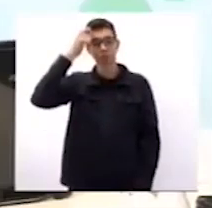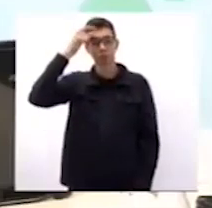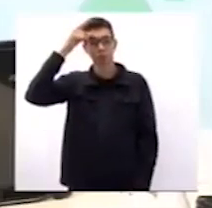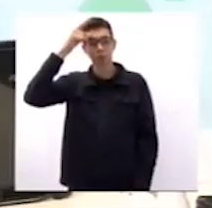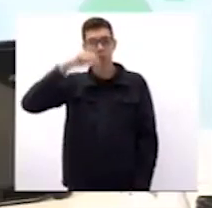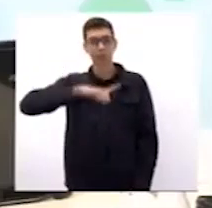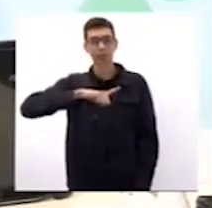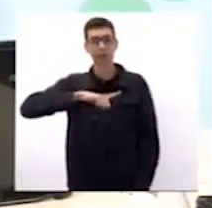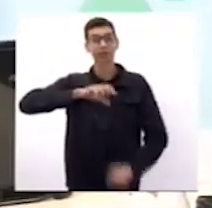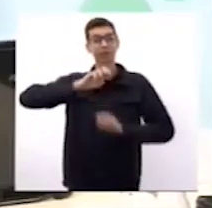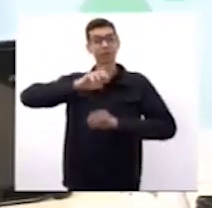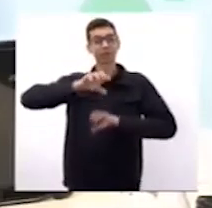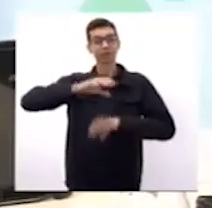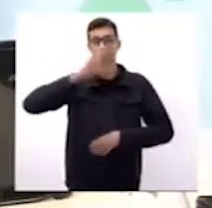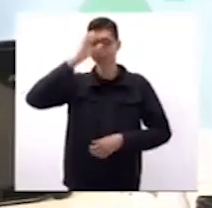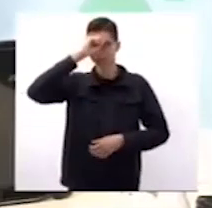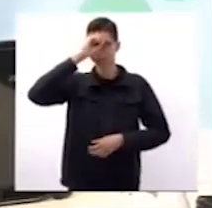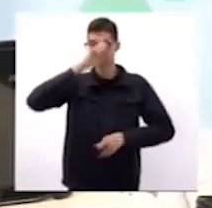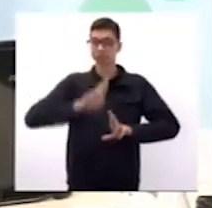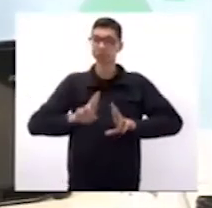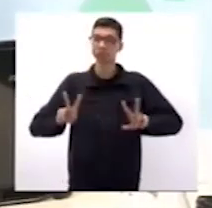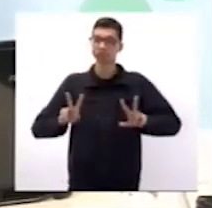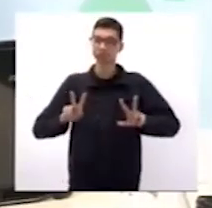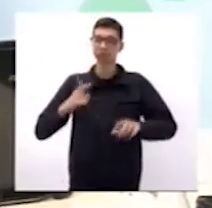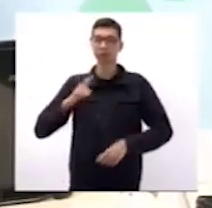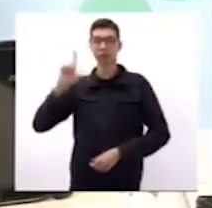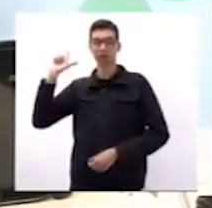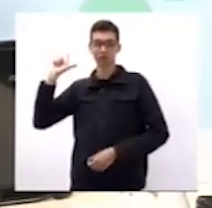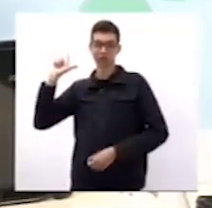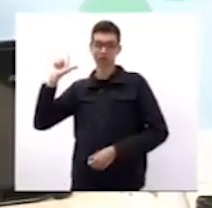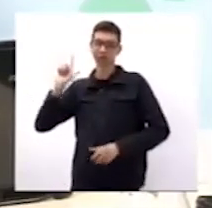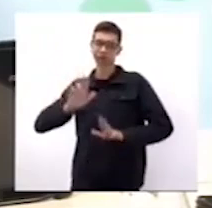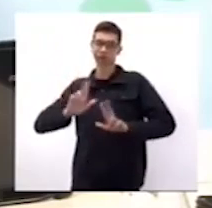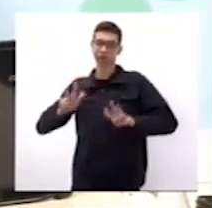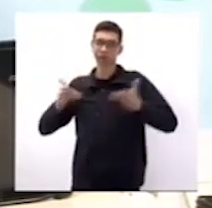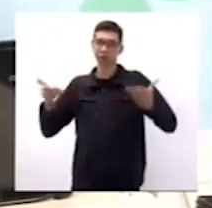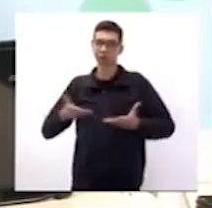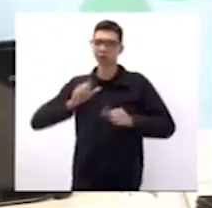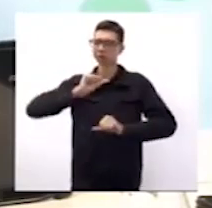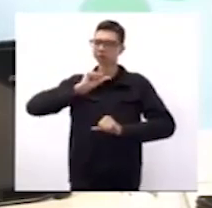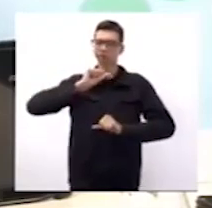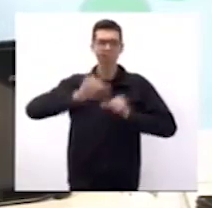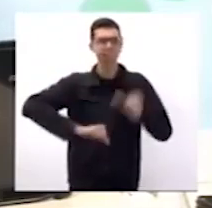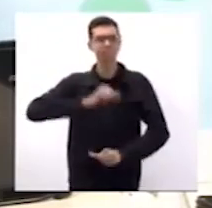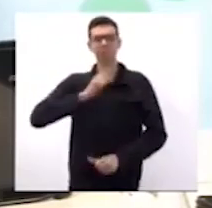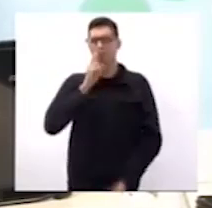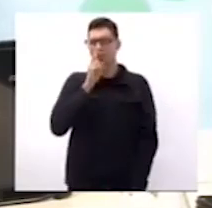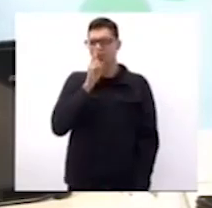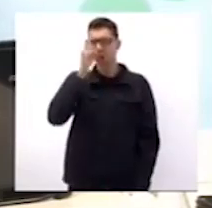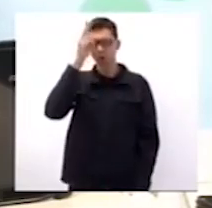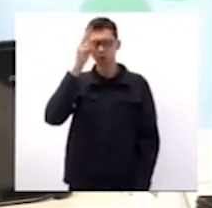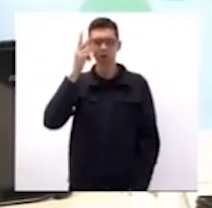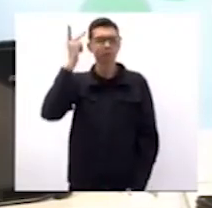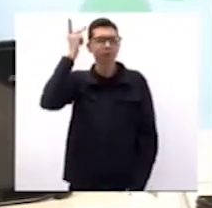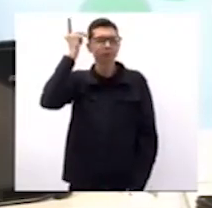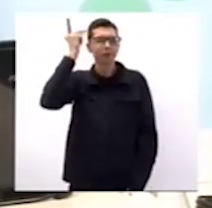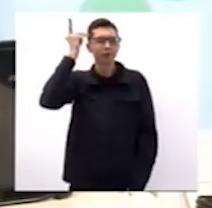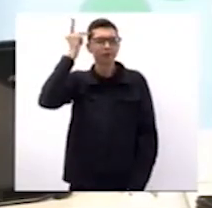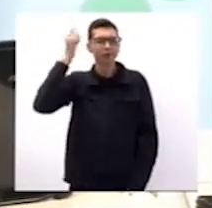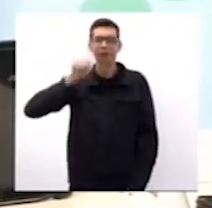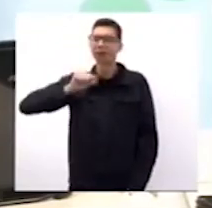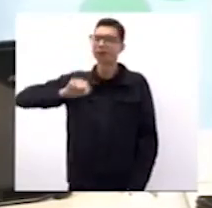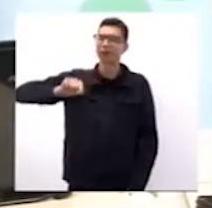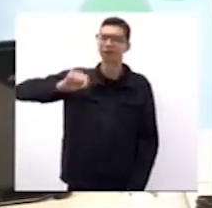de ensino e aprendizagem muito diferente da anterior, de forma muito brusca. Então, é natural que a gente esteja muito angustiado com tudo